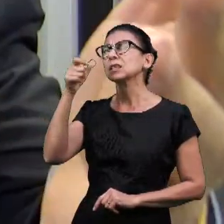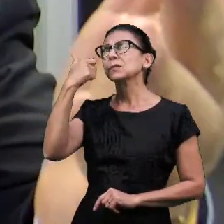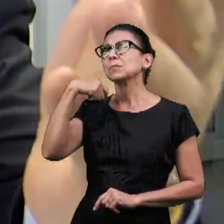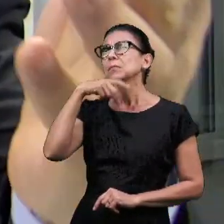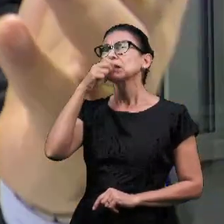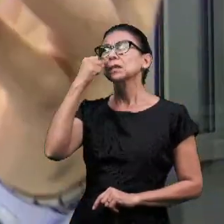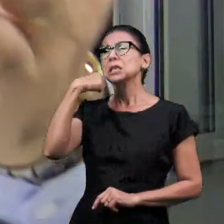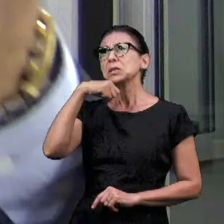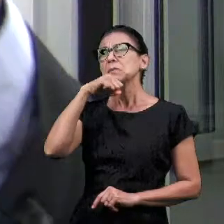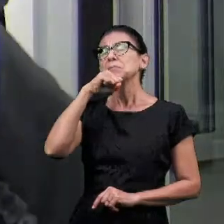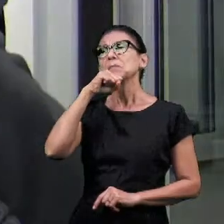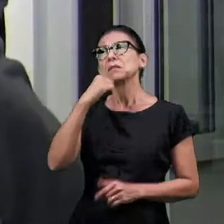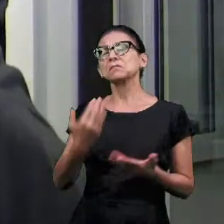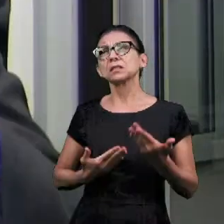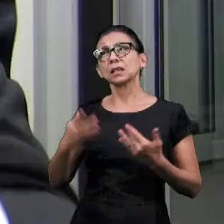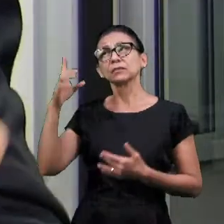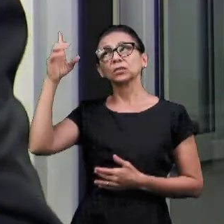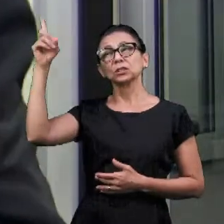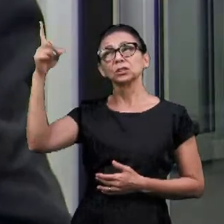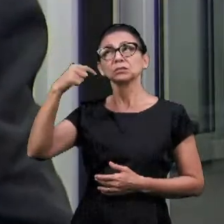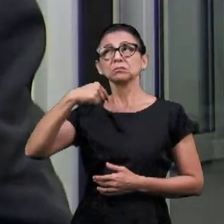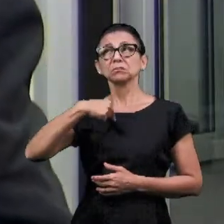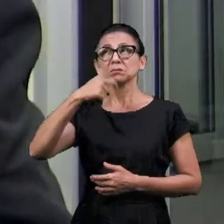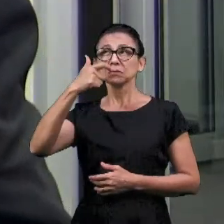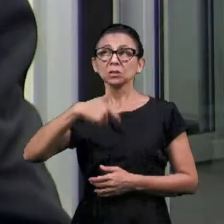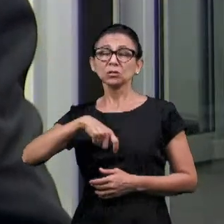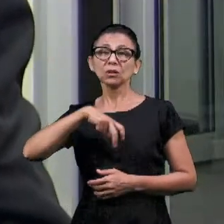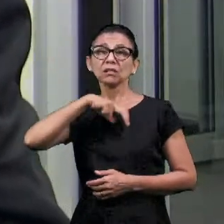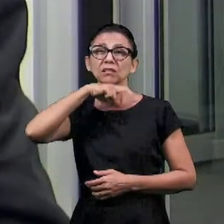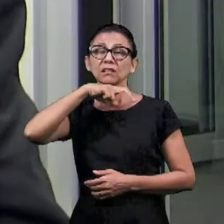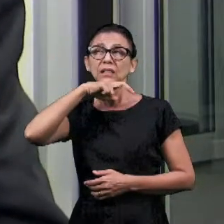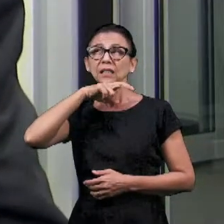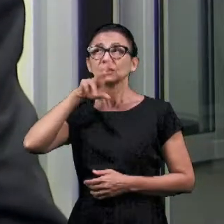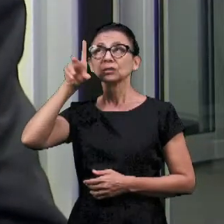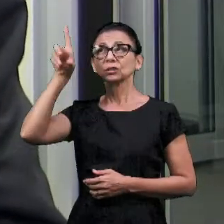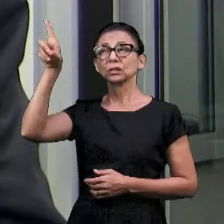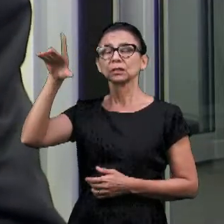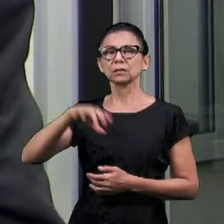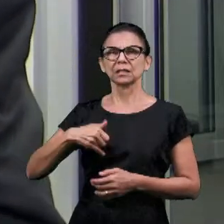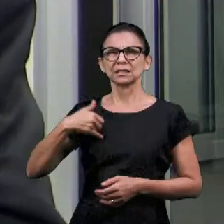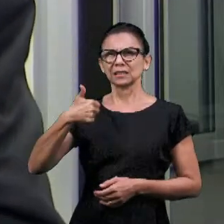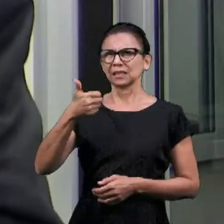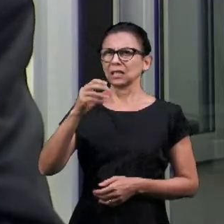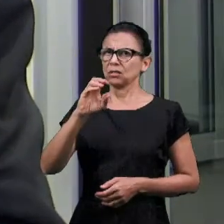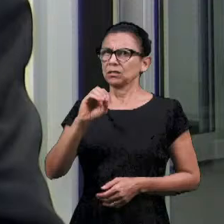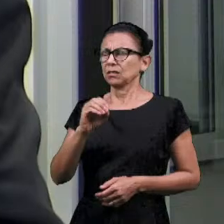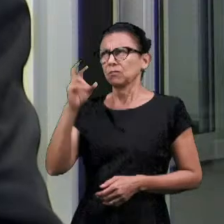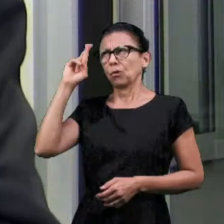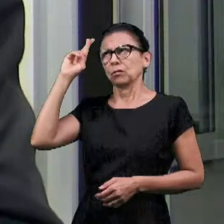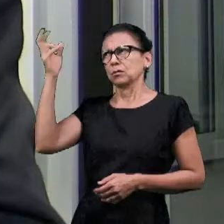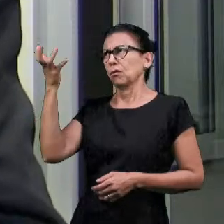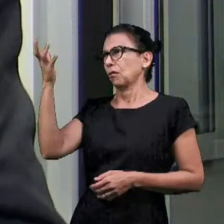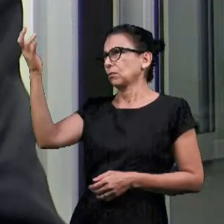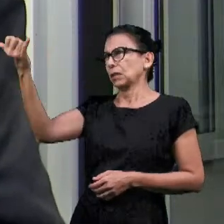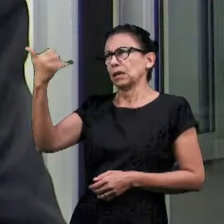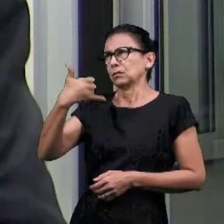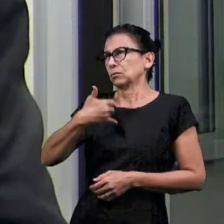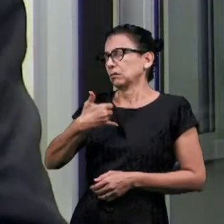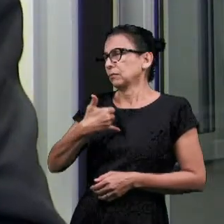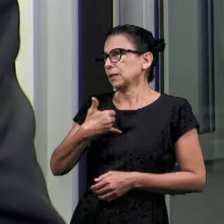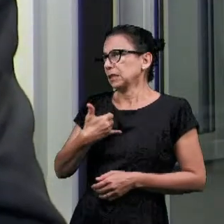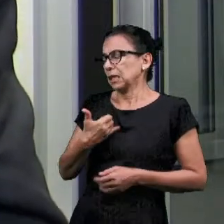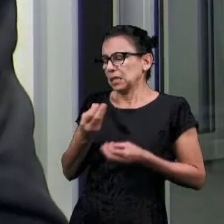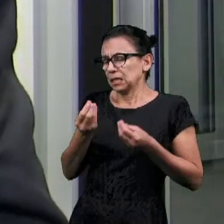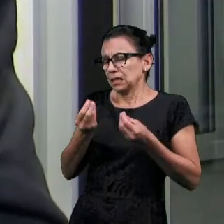com eles. Mas aí, aos 10 anos de idade, eu pedi ao Senhor, eu falei, Senhor, eu quero também ouvir a tua voz, eu quero sentir a tua